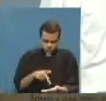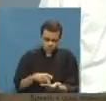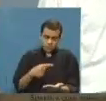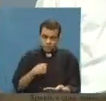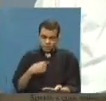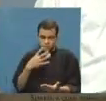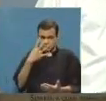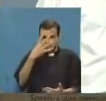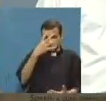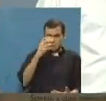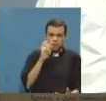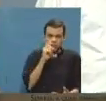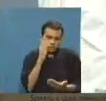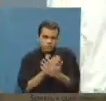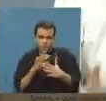máscaras.